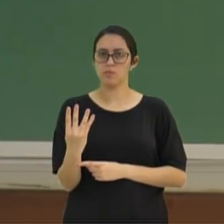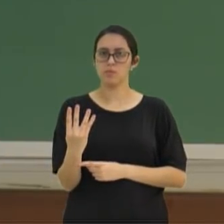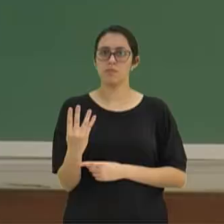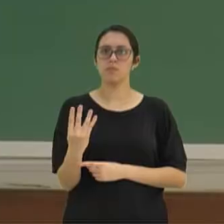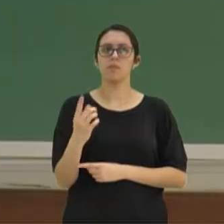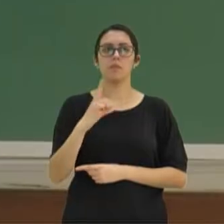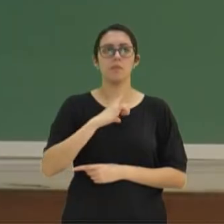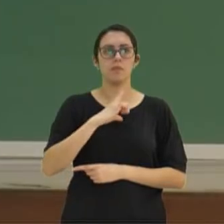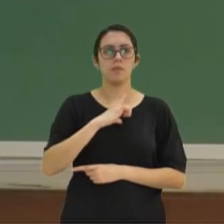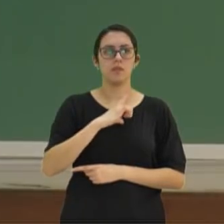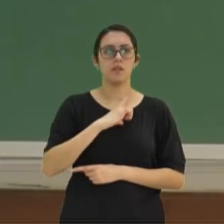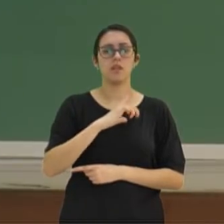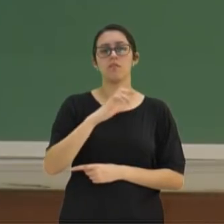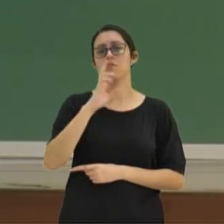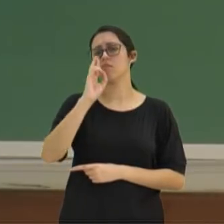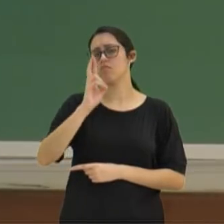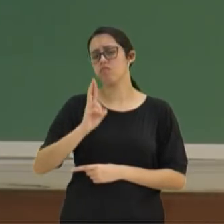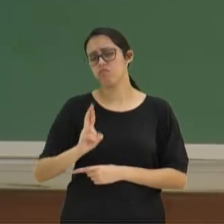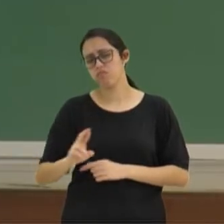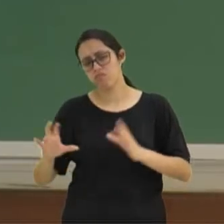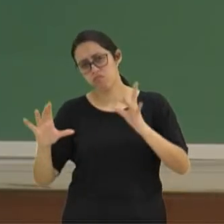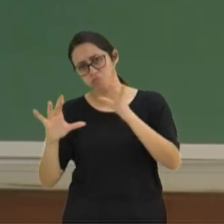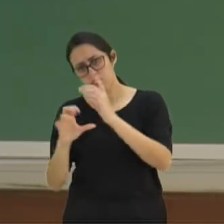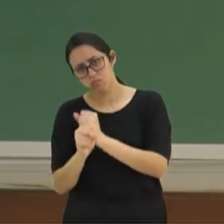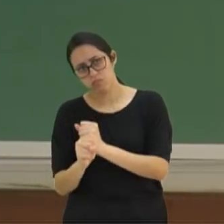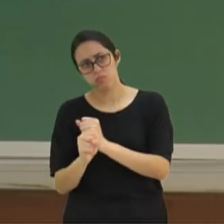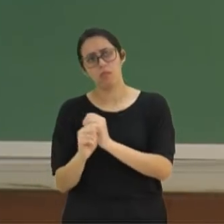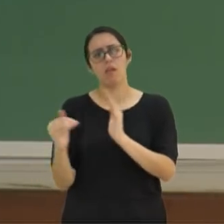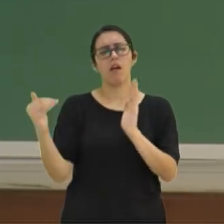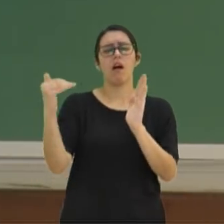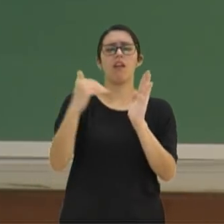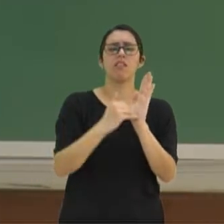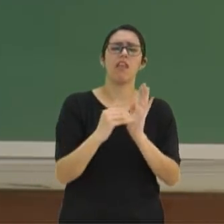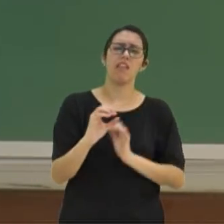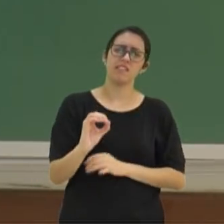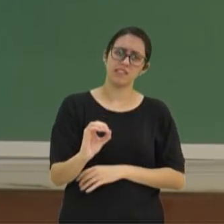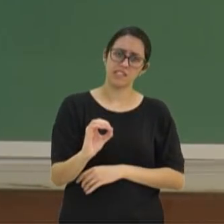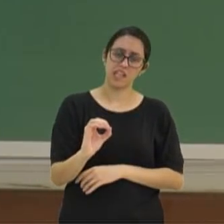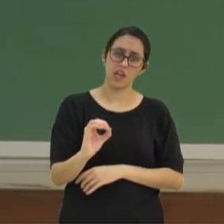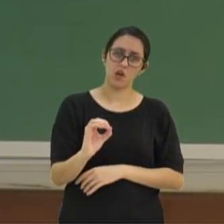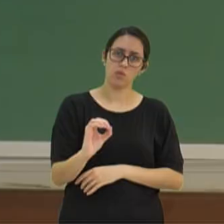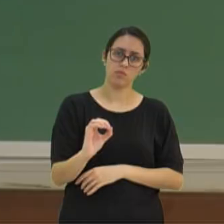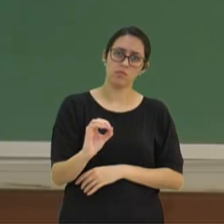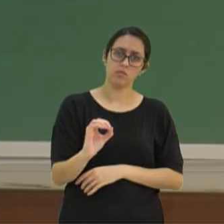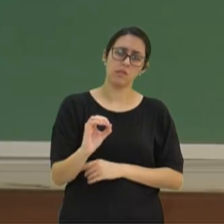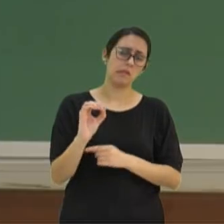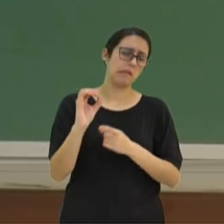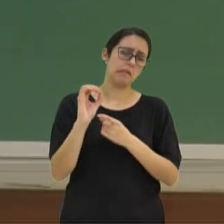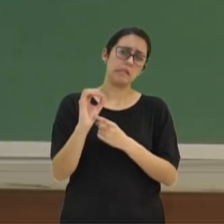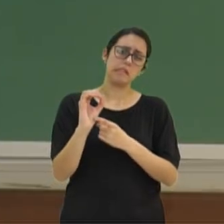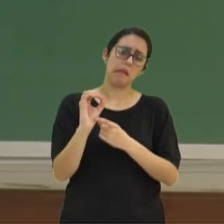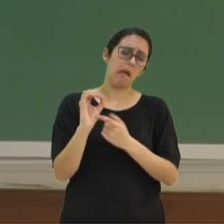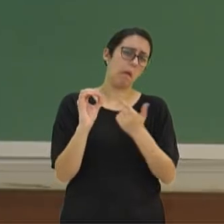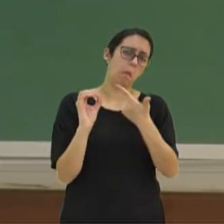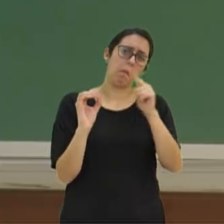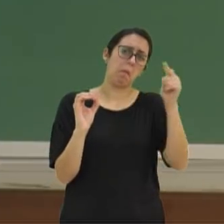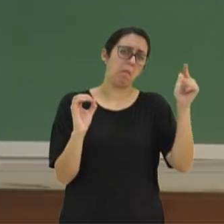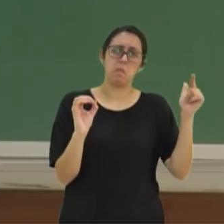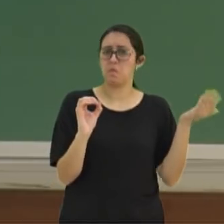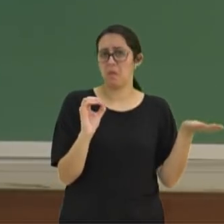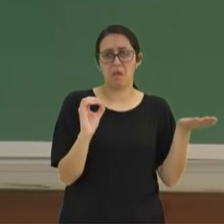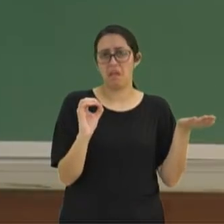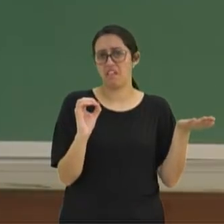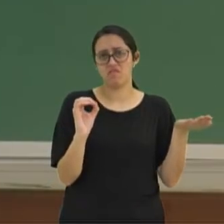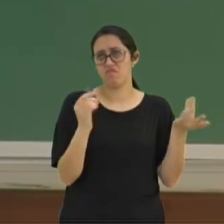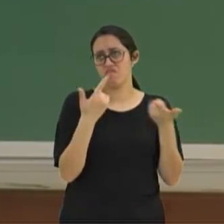7 vezes. E fui fazendo a conta, até chegar no zero. Como é zero não vou dividir por